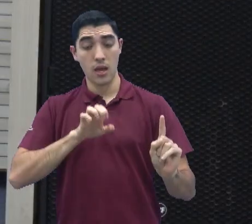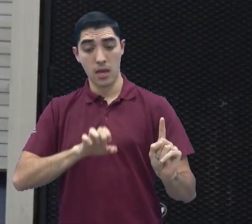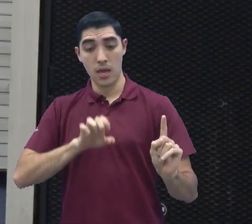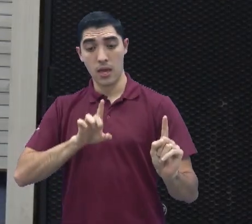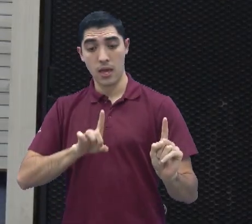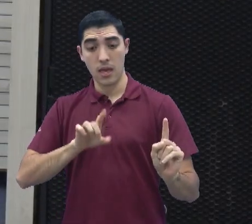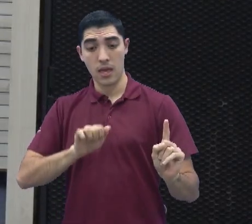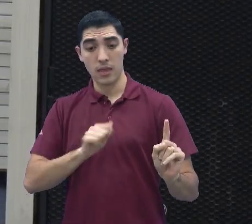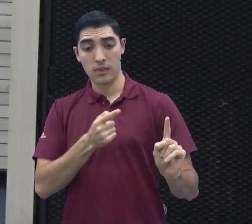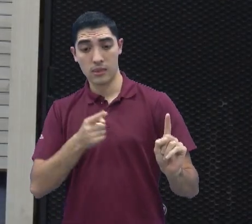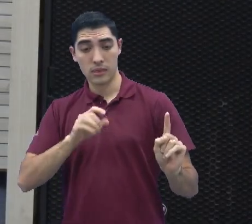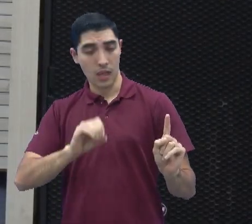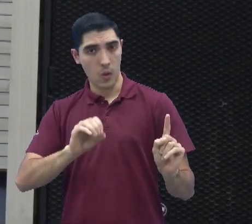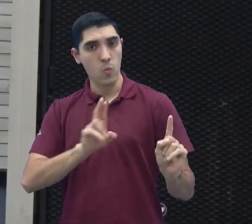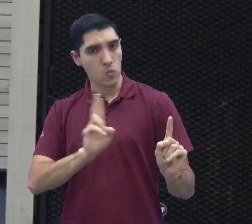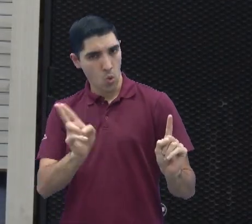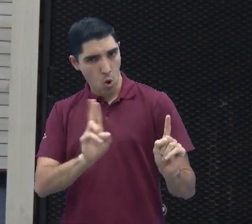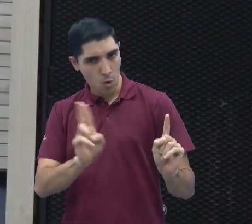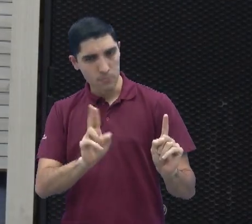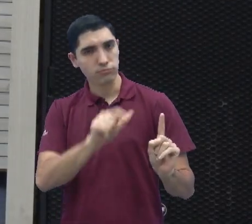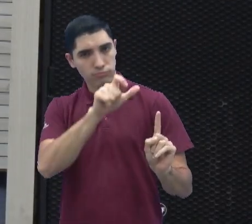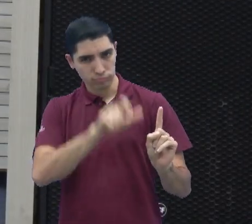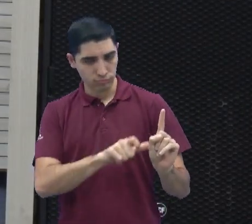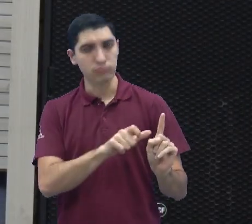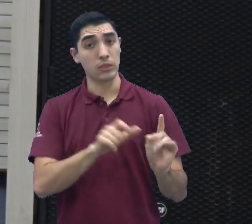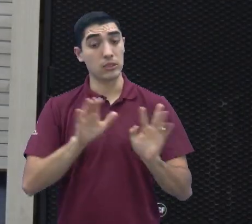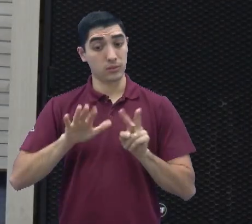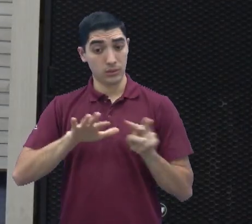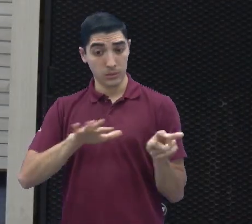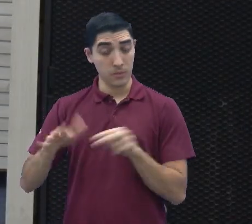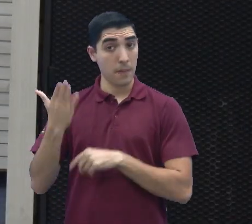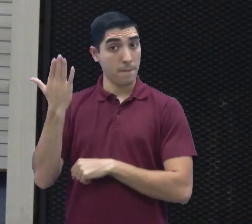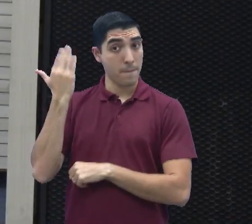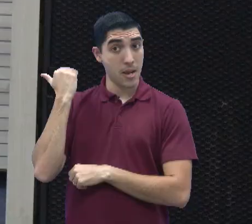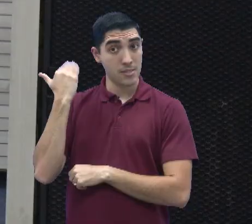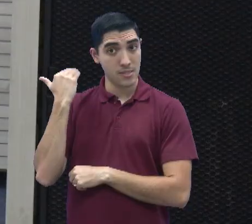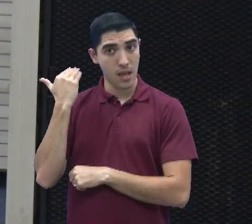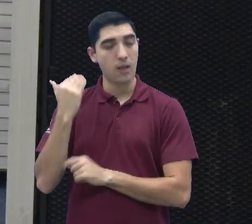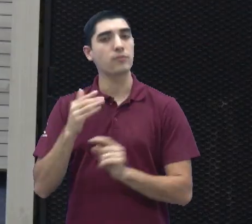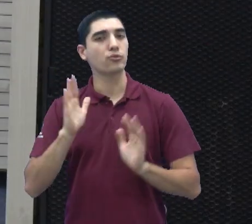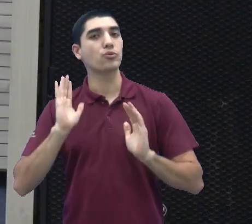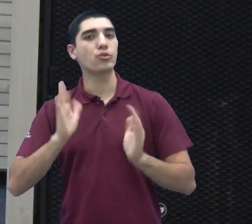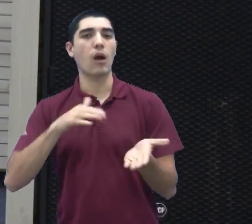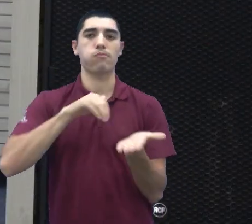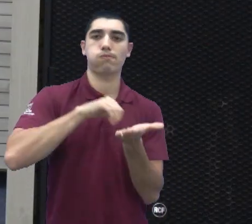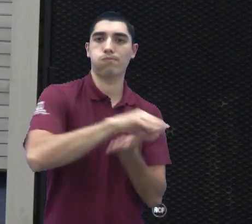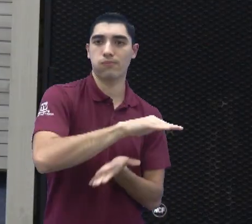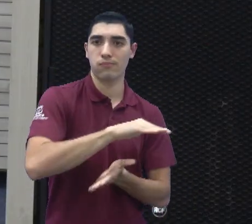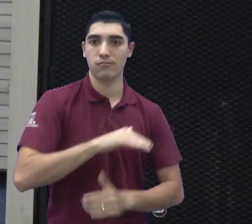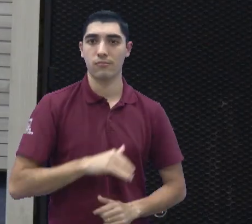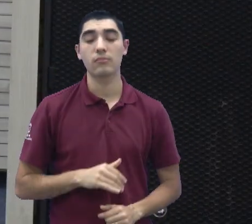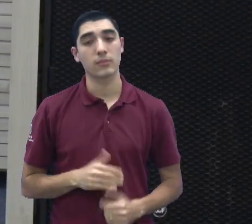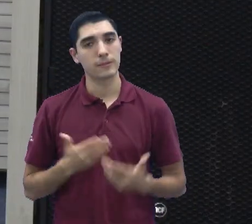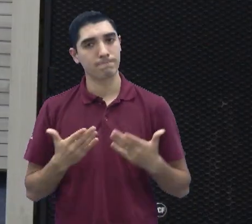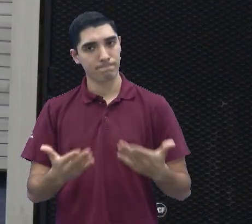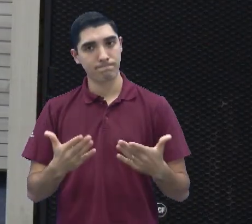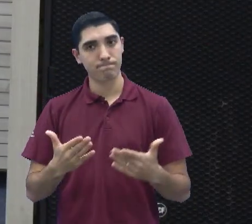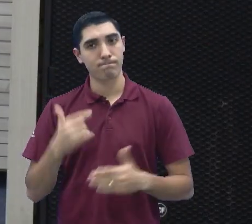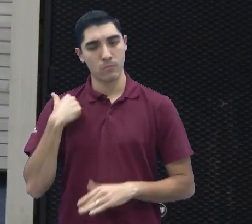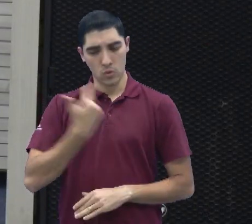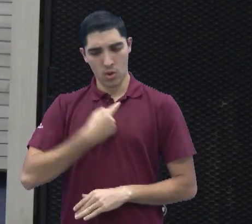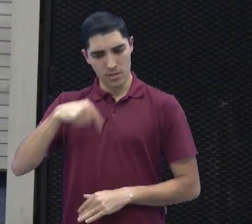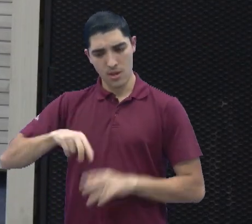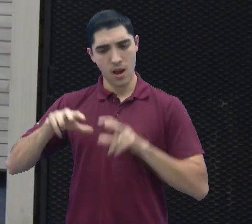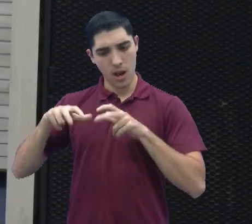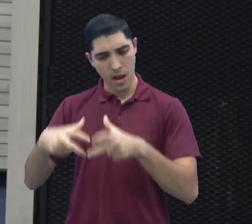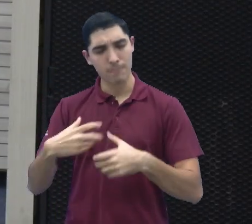de qual eu estou me referindo, que a semana passada foi demitido. Então, nossa solidariedade desta casa. Semana